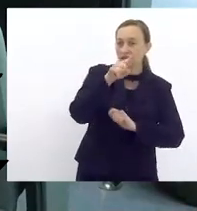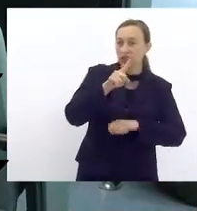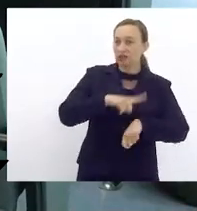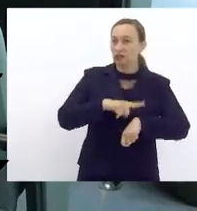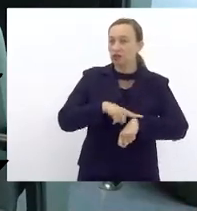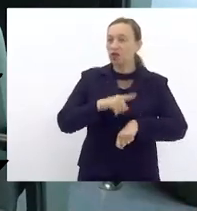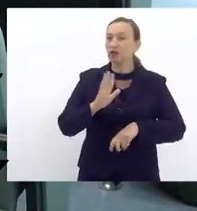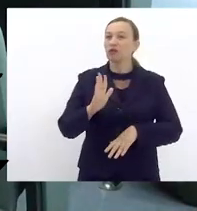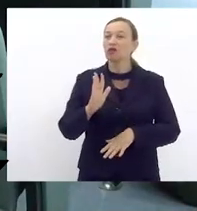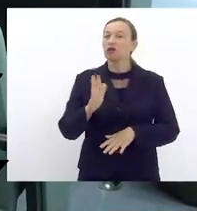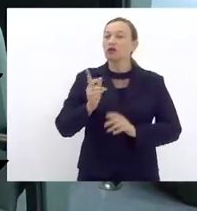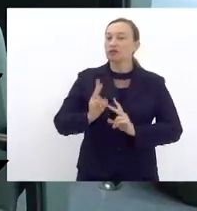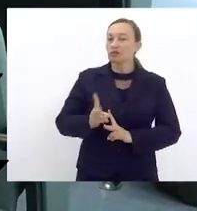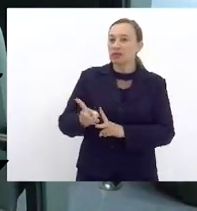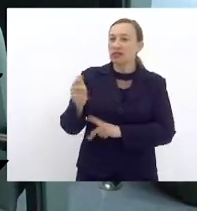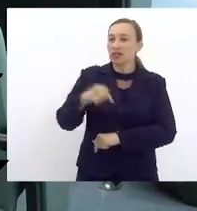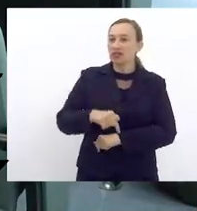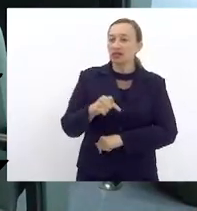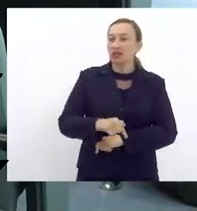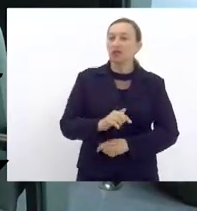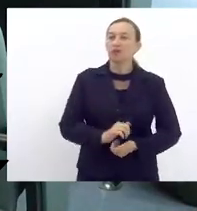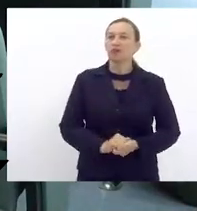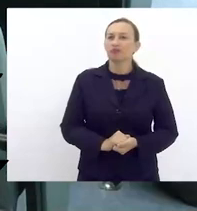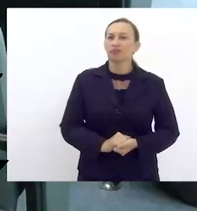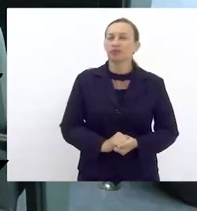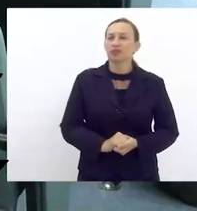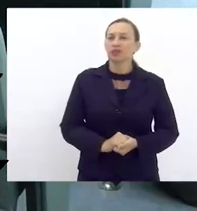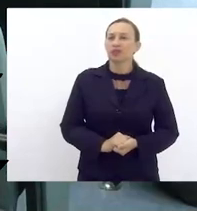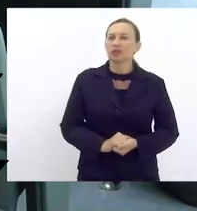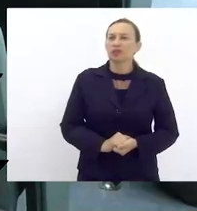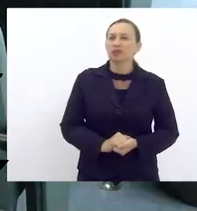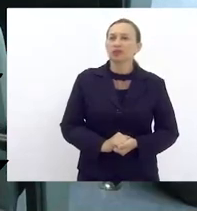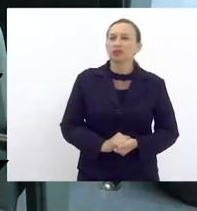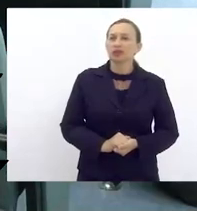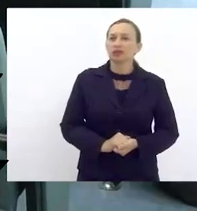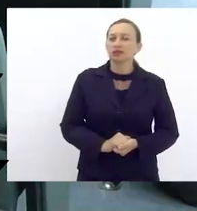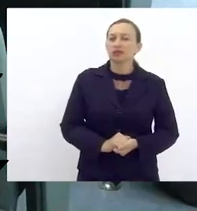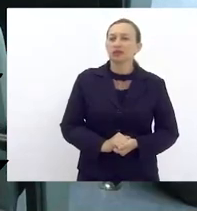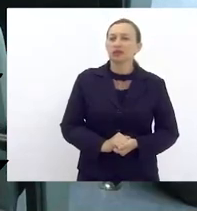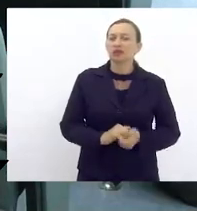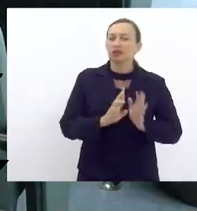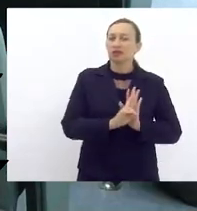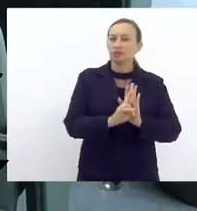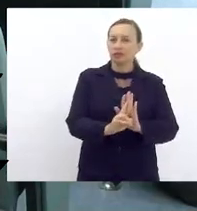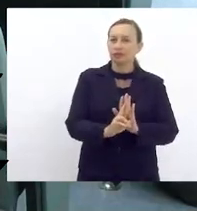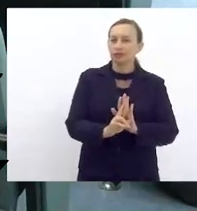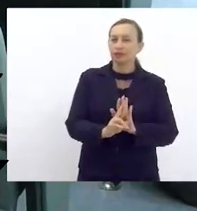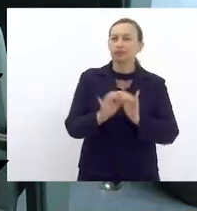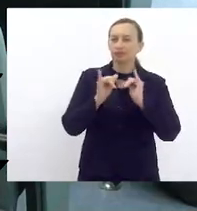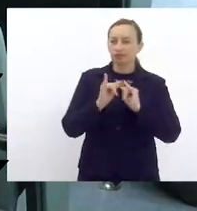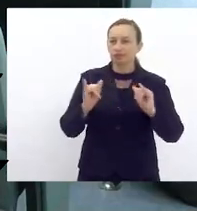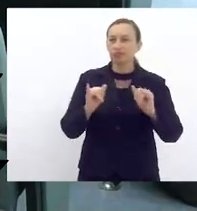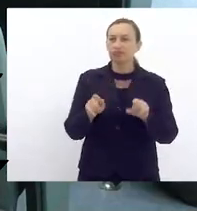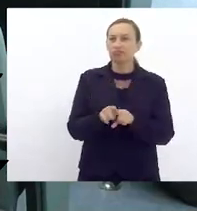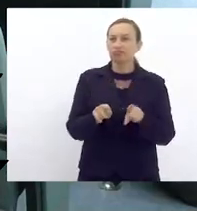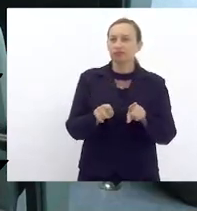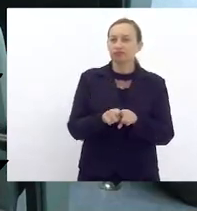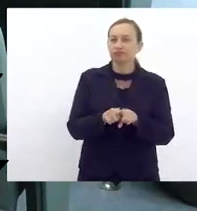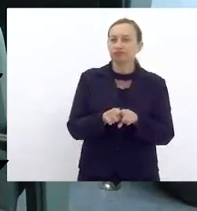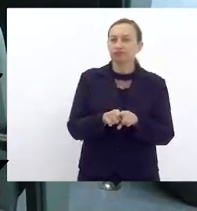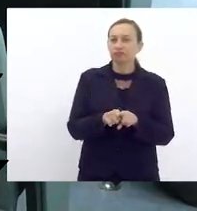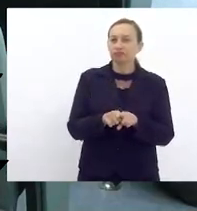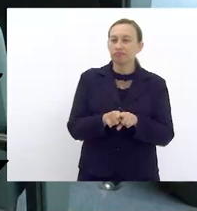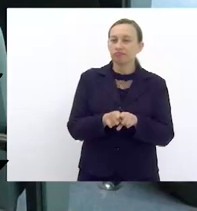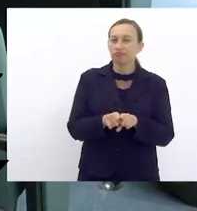e vamos seguir Aqui as nossas aos nossos representantes e anunciar também